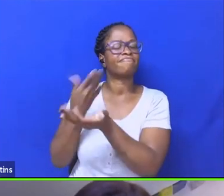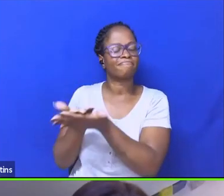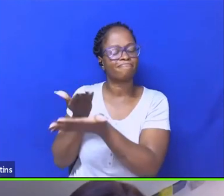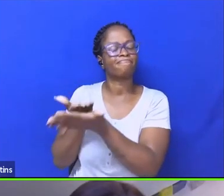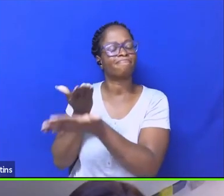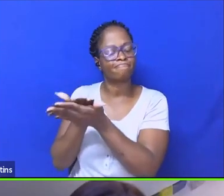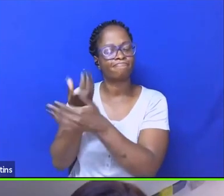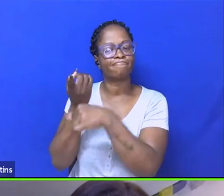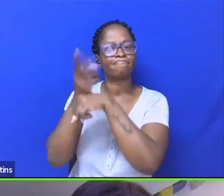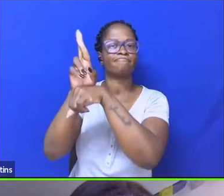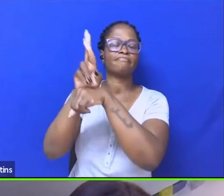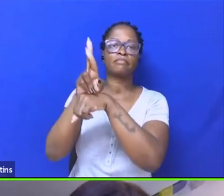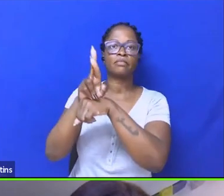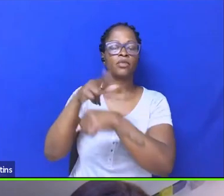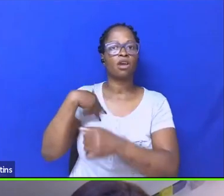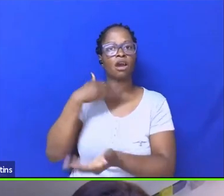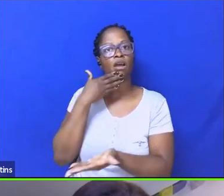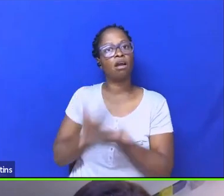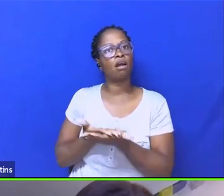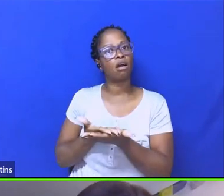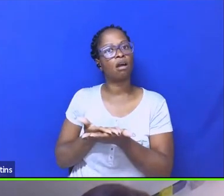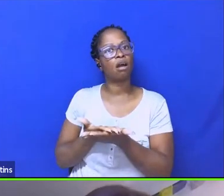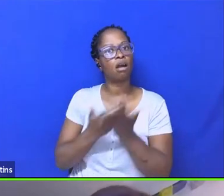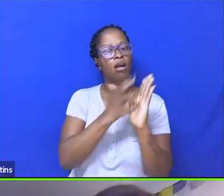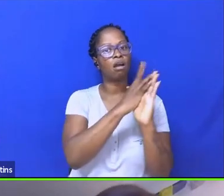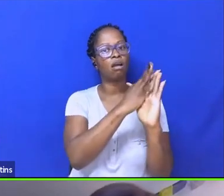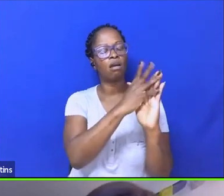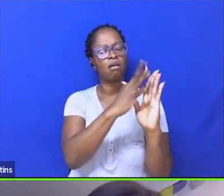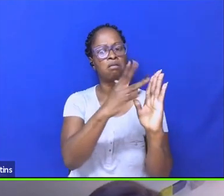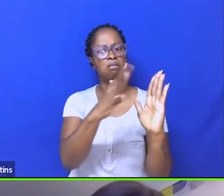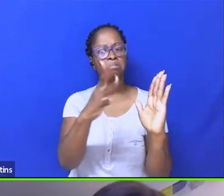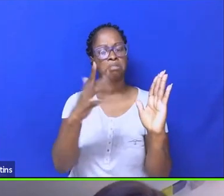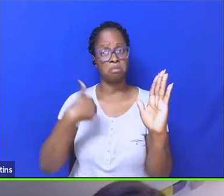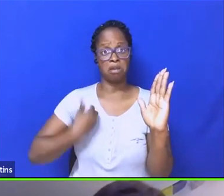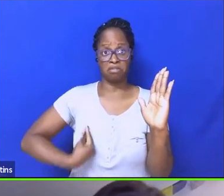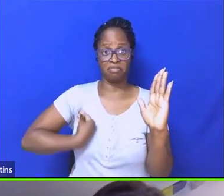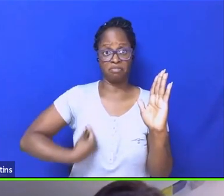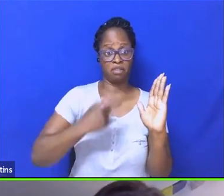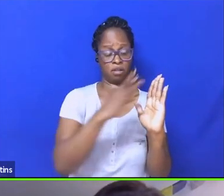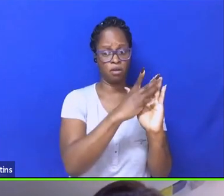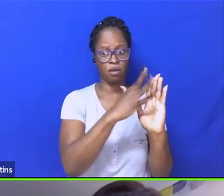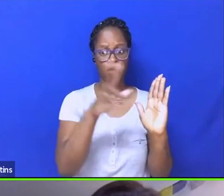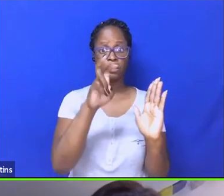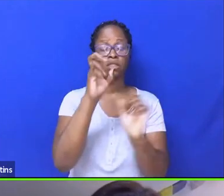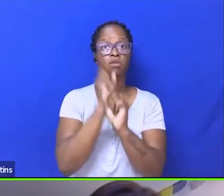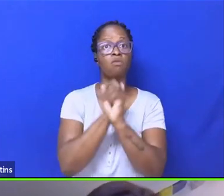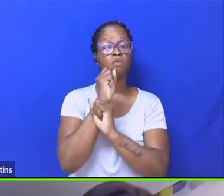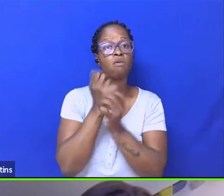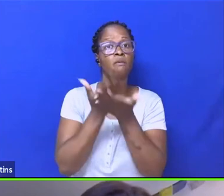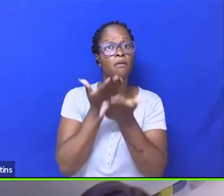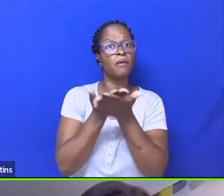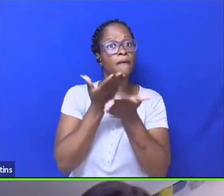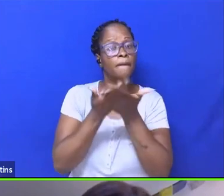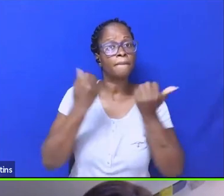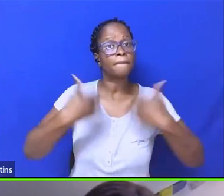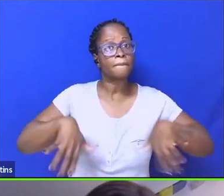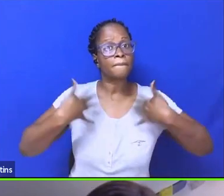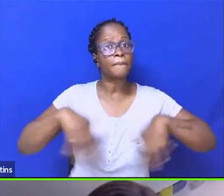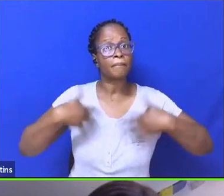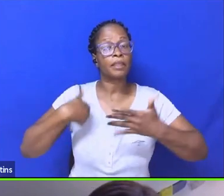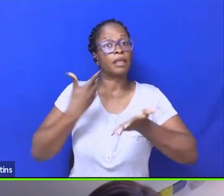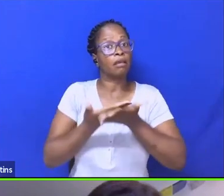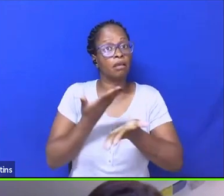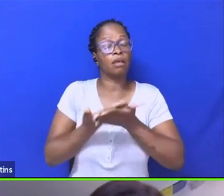esse período de minha vida vivi cinco anos estudiando volví a ser estudiante depois de um bom tempo me fez como